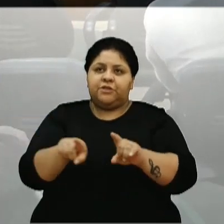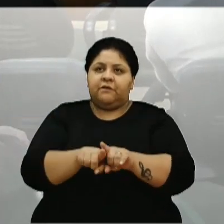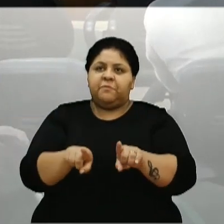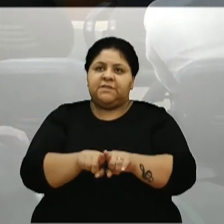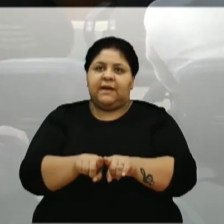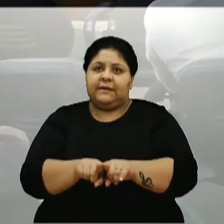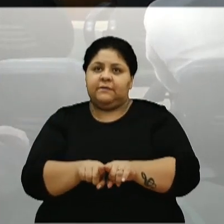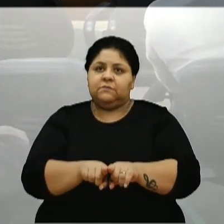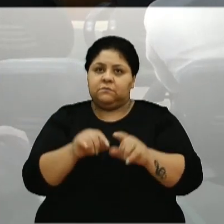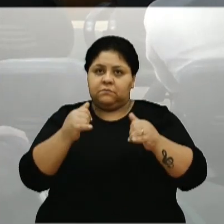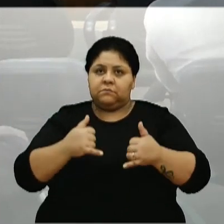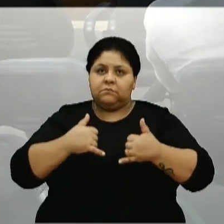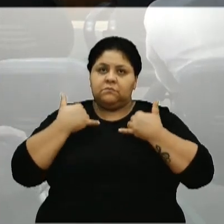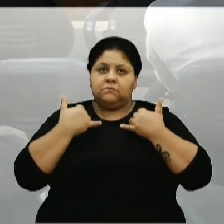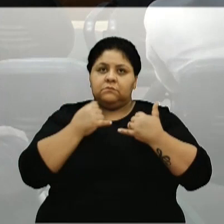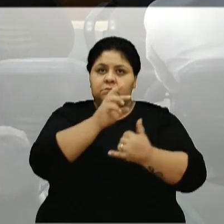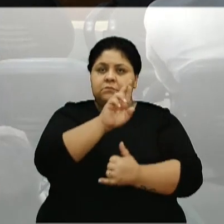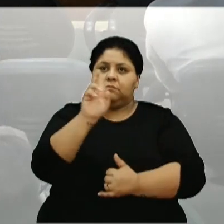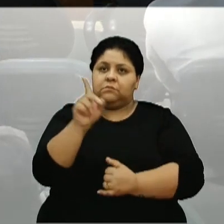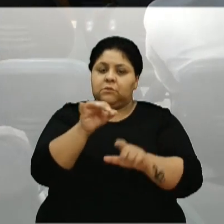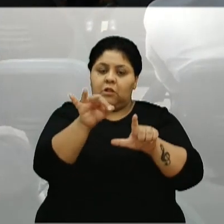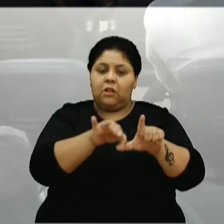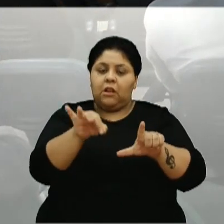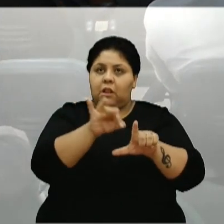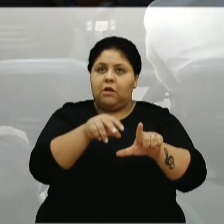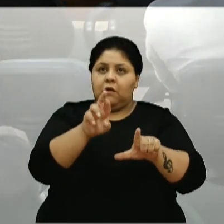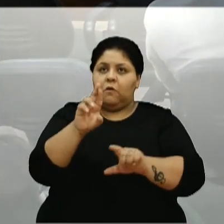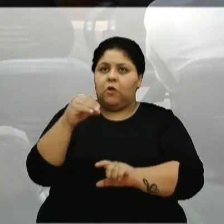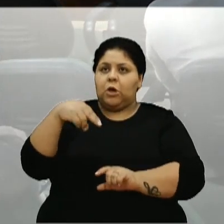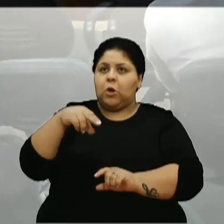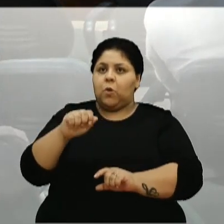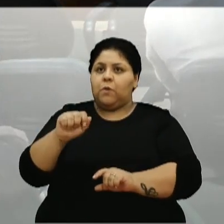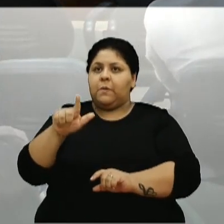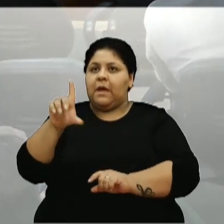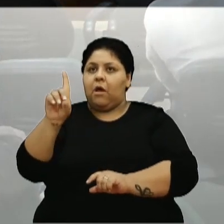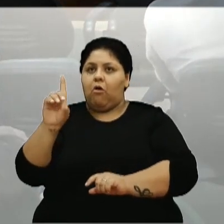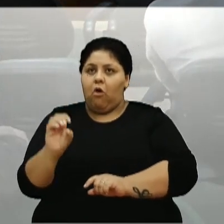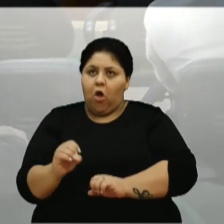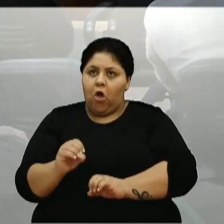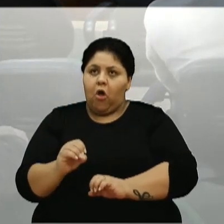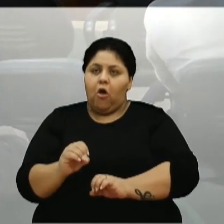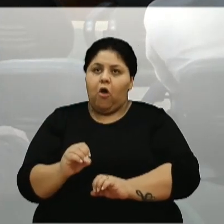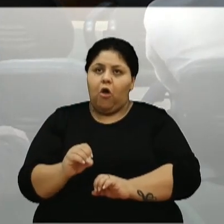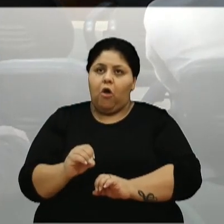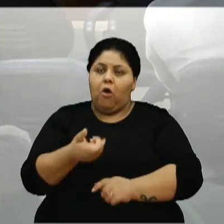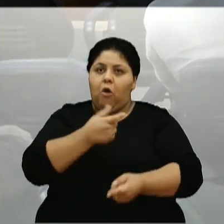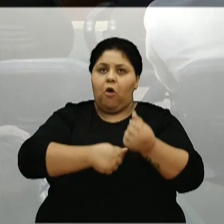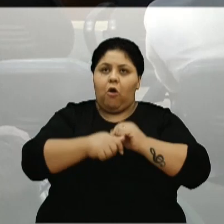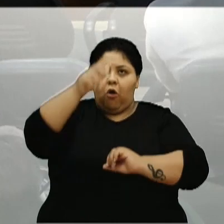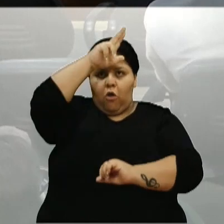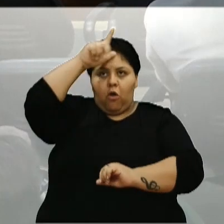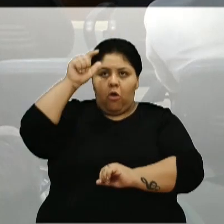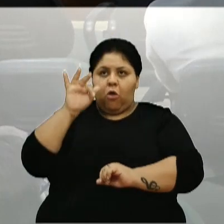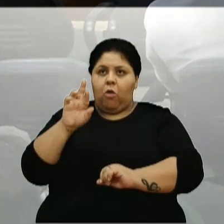ao nosso secretário de Recursos Humanos e Logística, Ronaldo Boniati, ao nosso controlador do município,